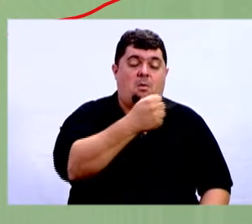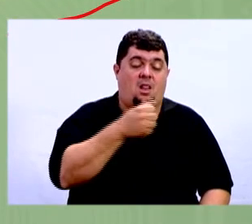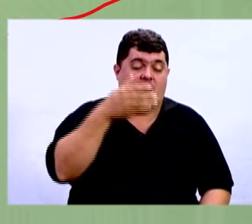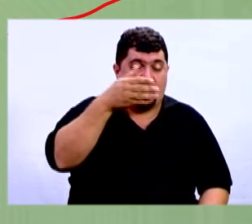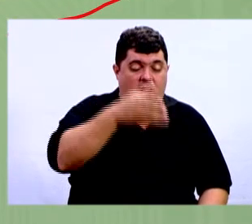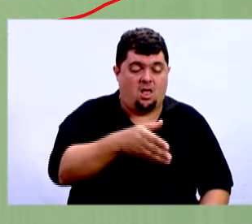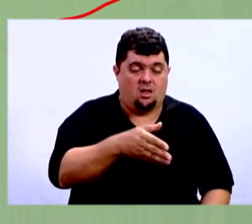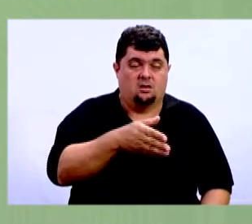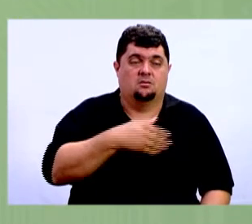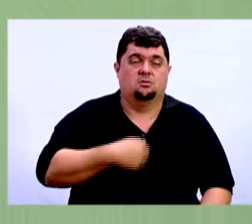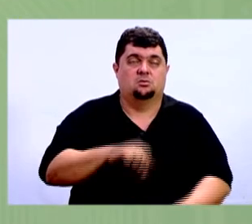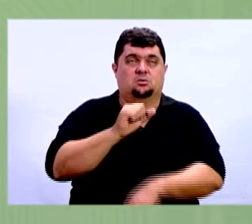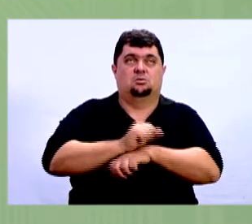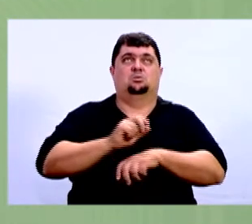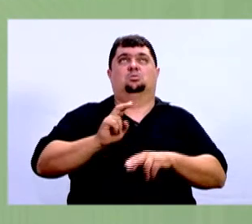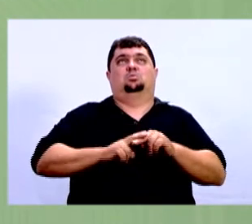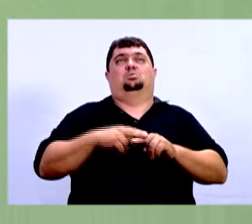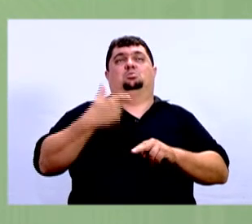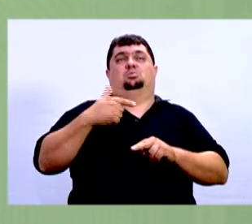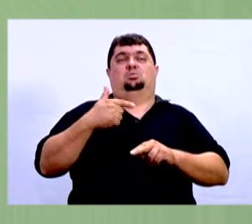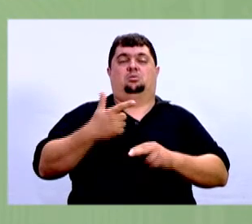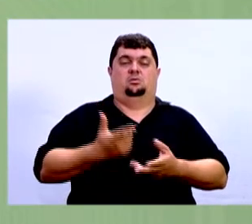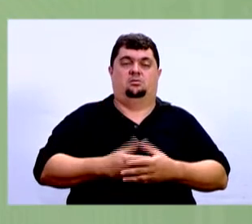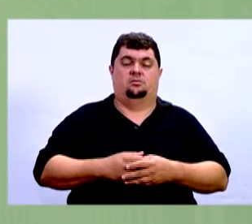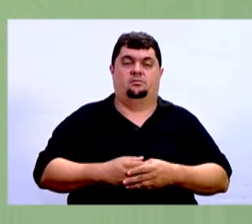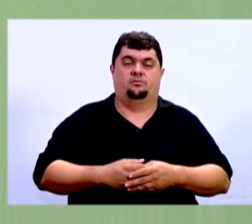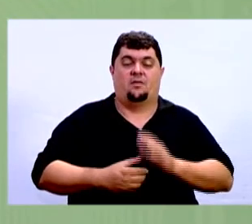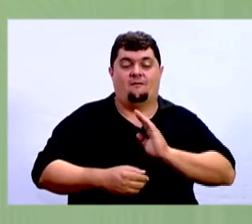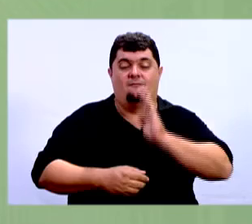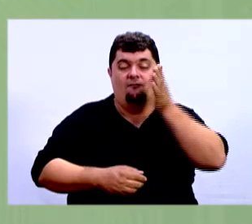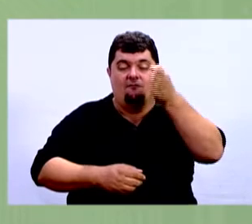inserido na